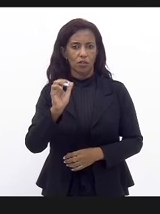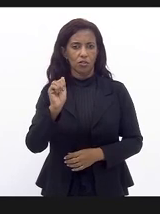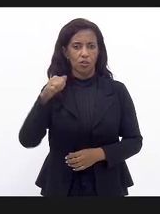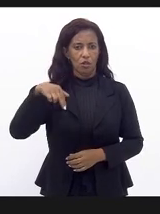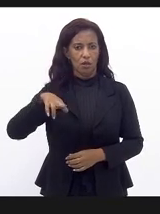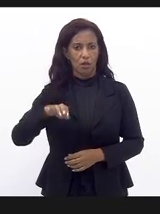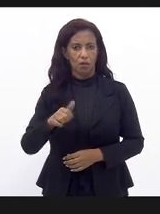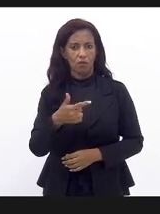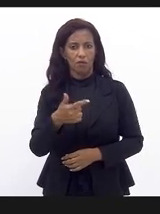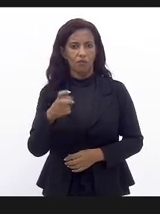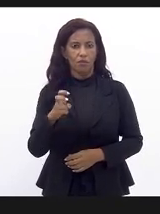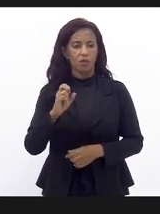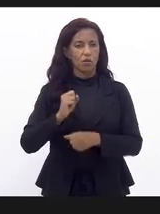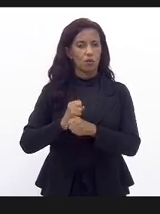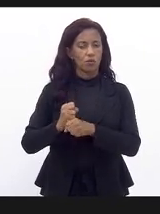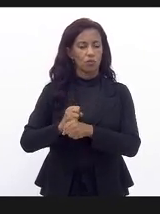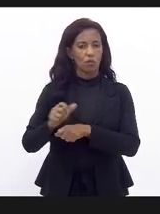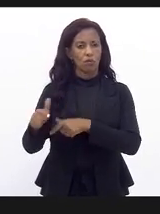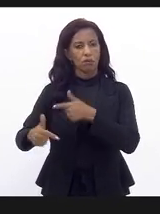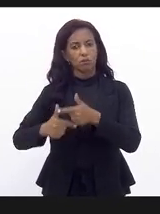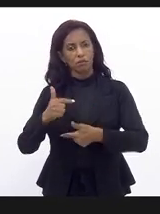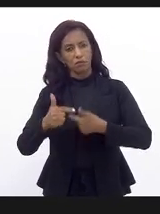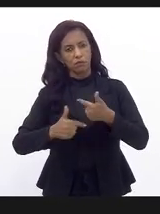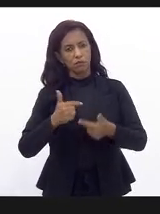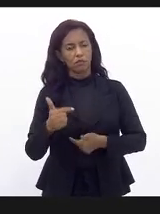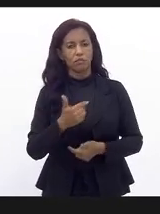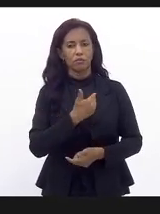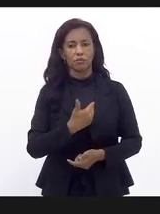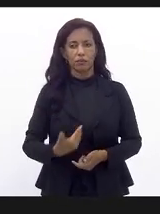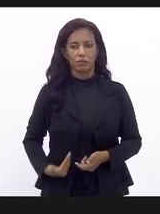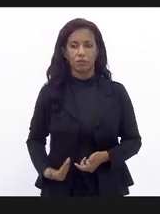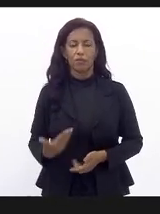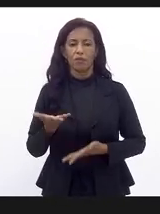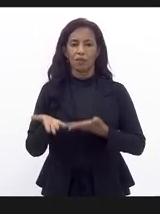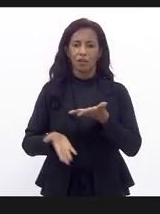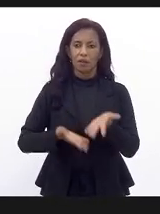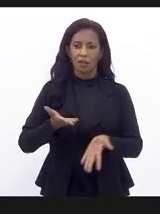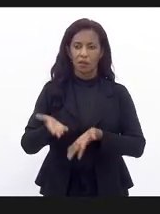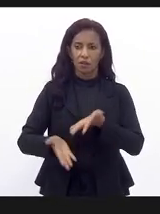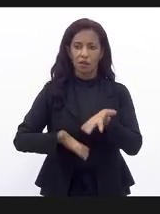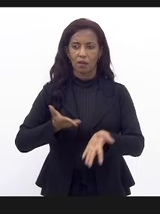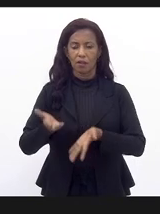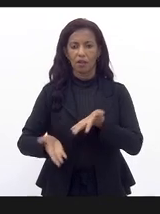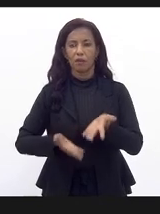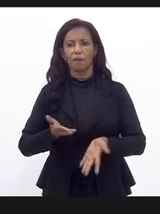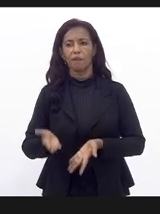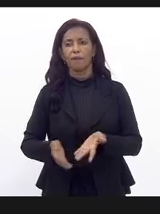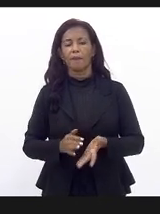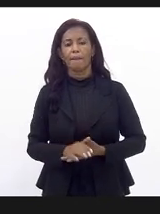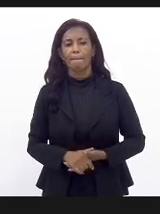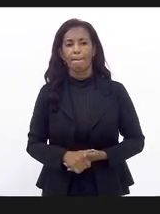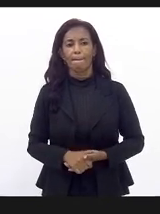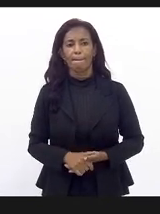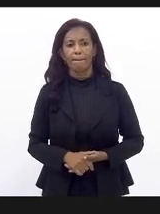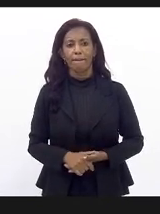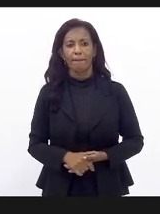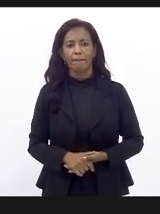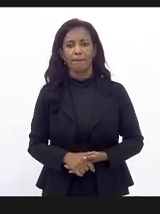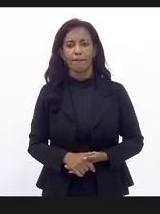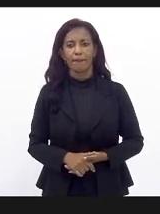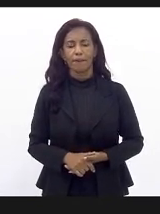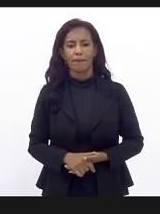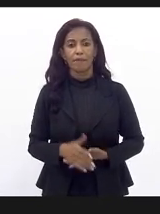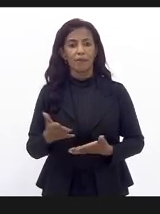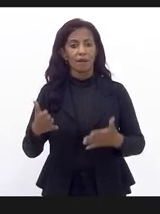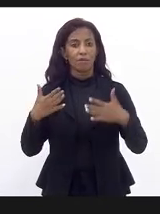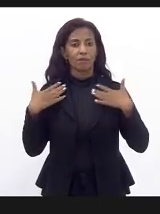com 25 anos de serviço público, né, dedicados ao serviço público, e foi com